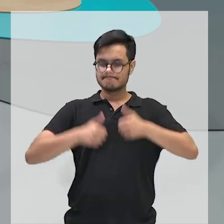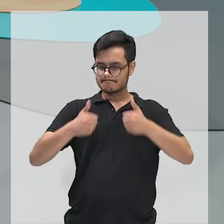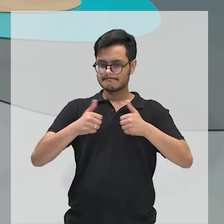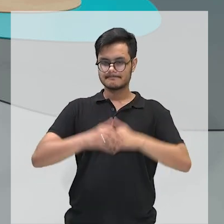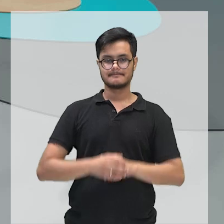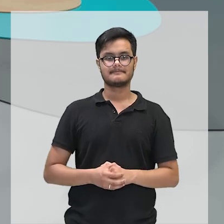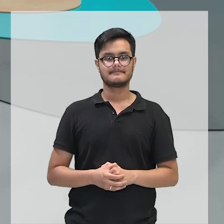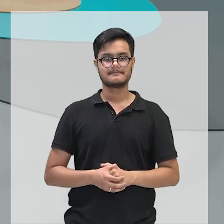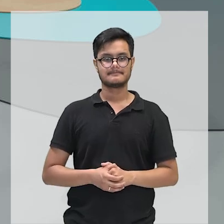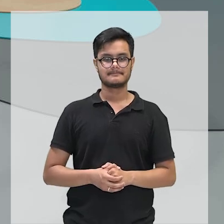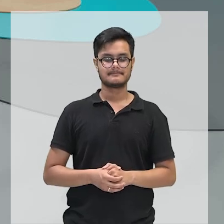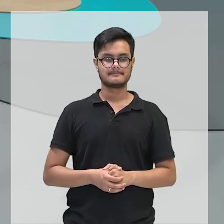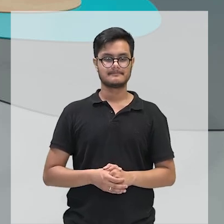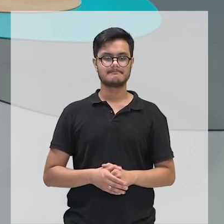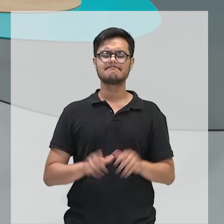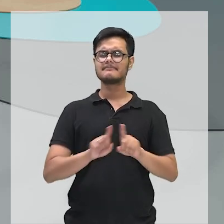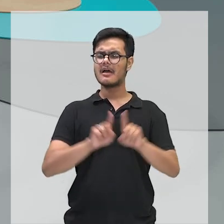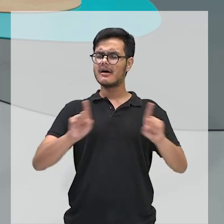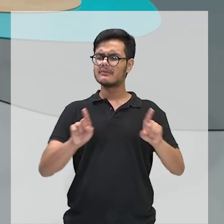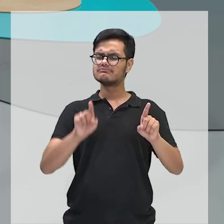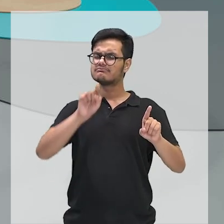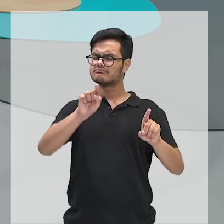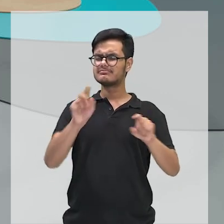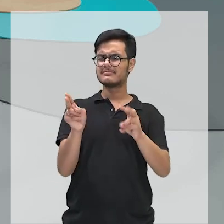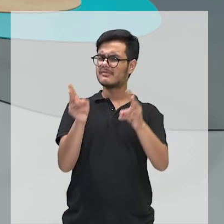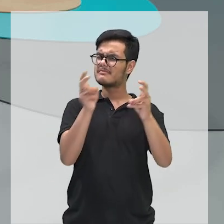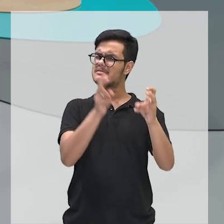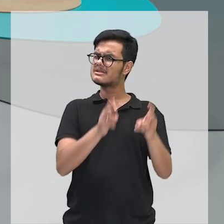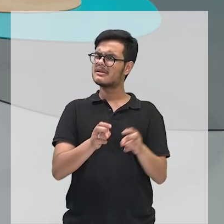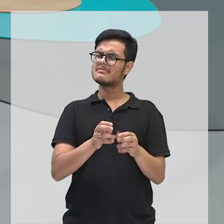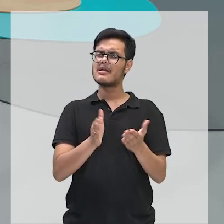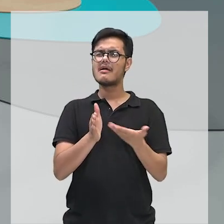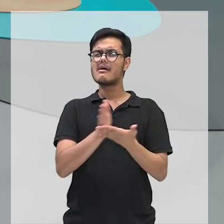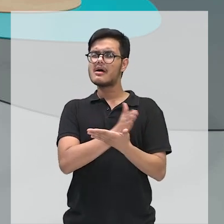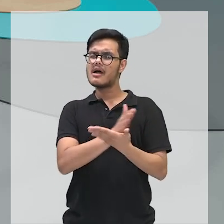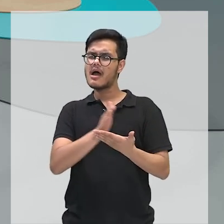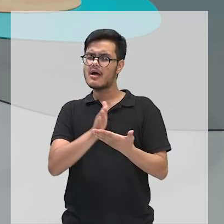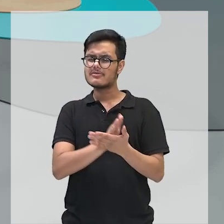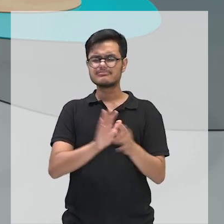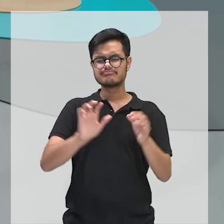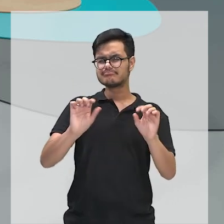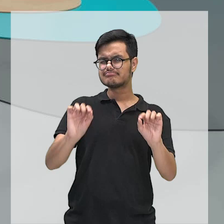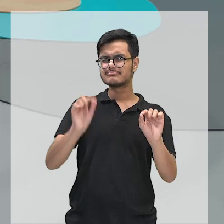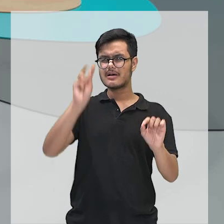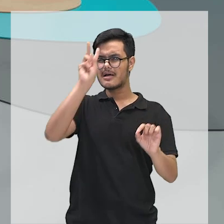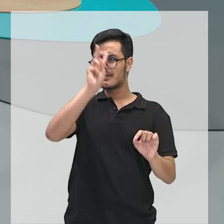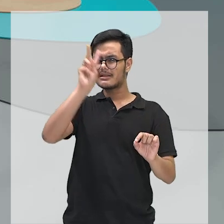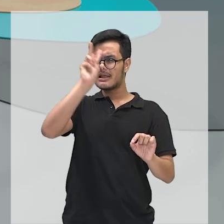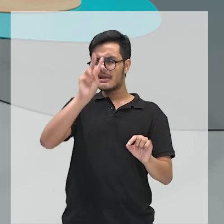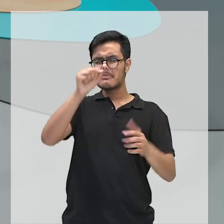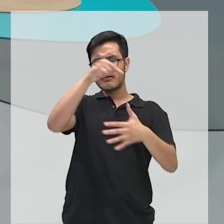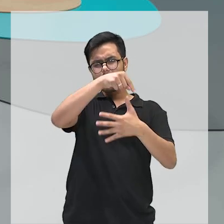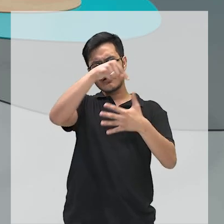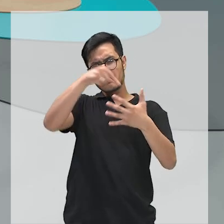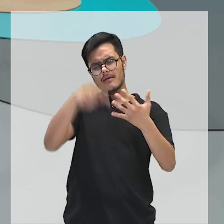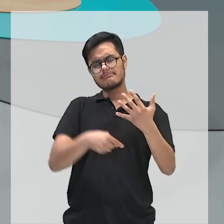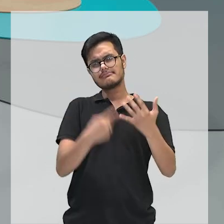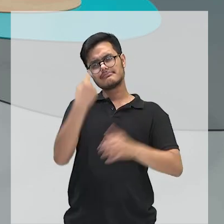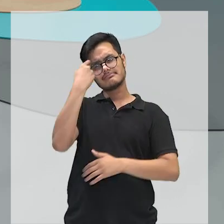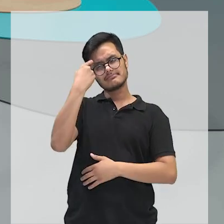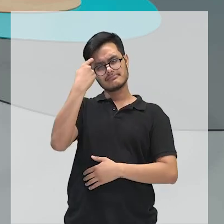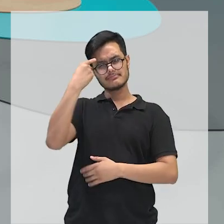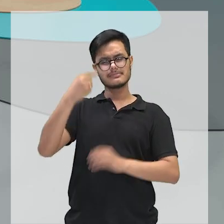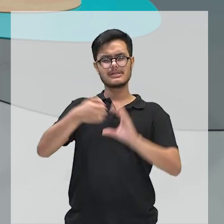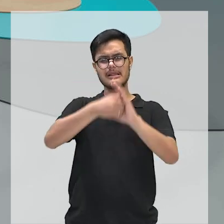certo? Mas vocês aí observaram, eu tenho certeza que a lembrança de vocês foi em